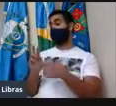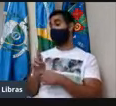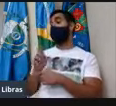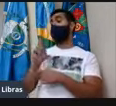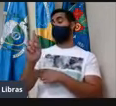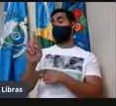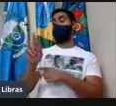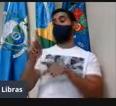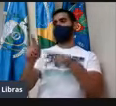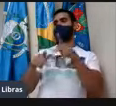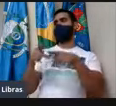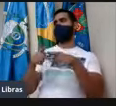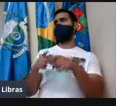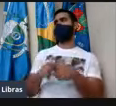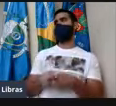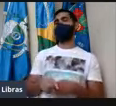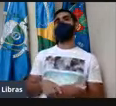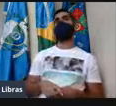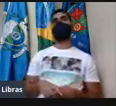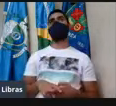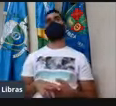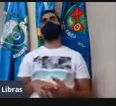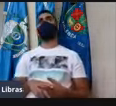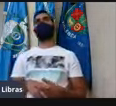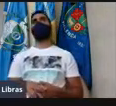popular, da questão de humanização do servidor?